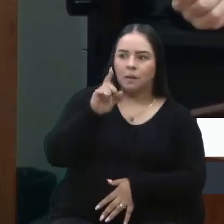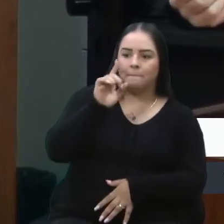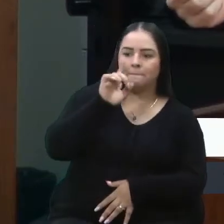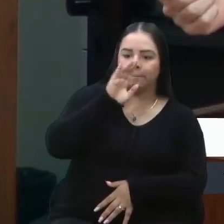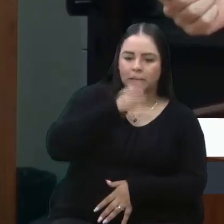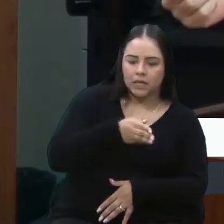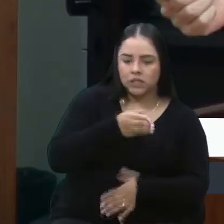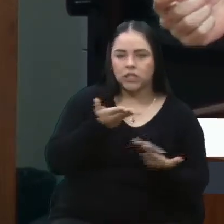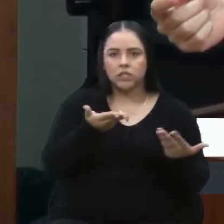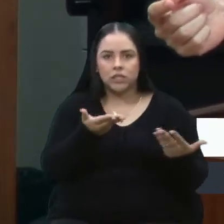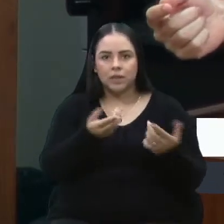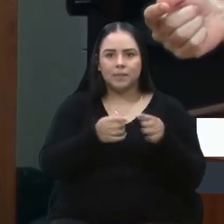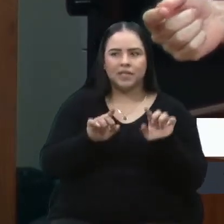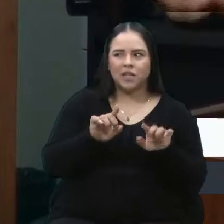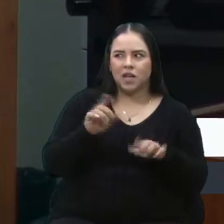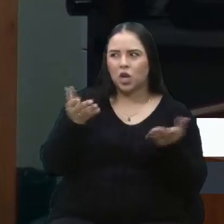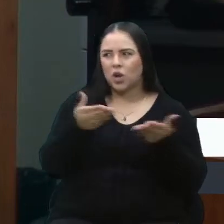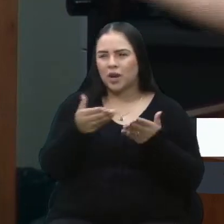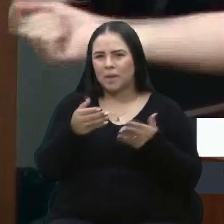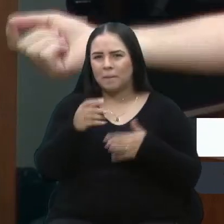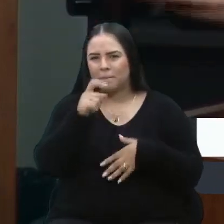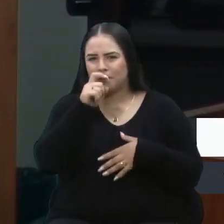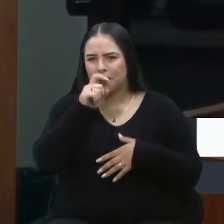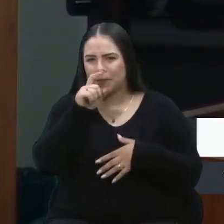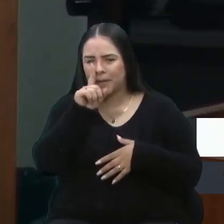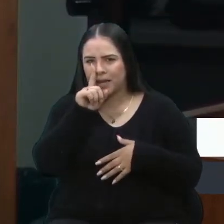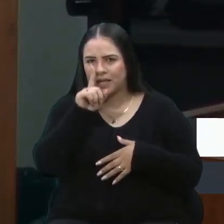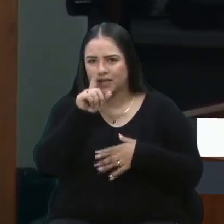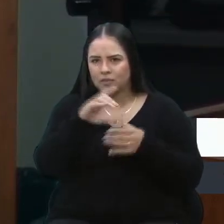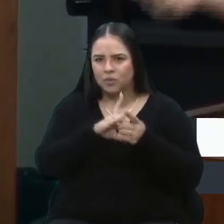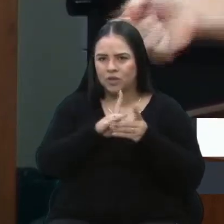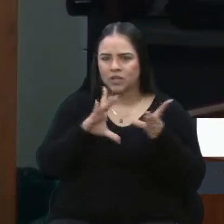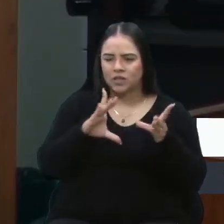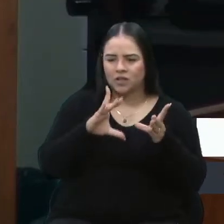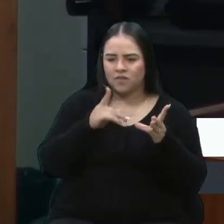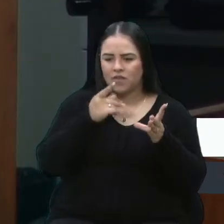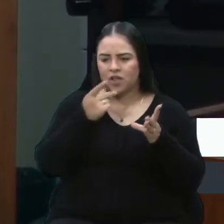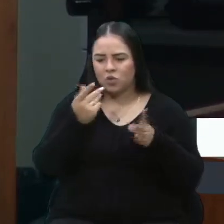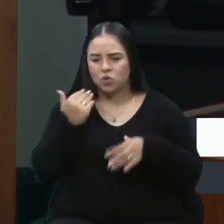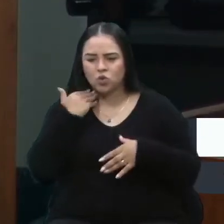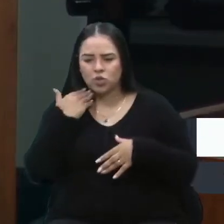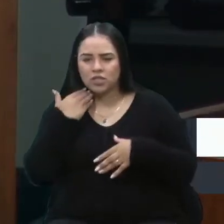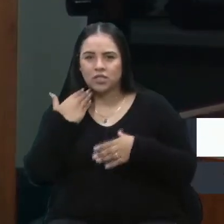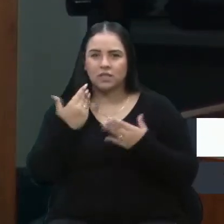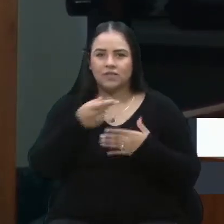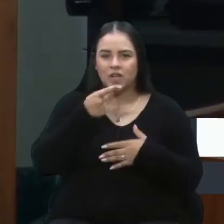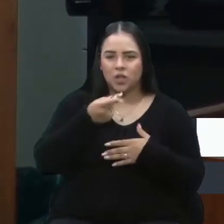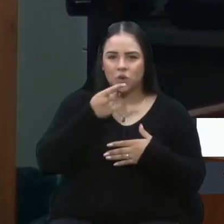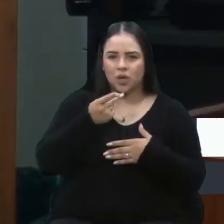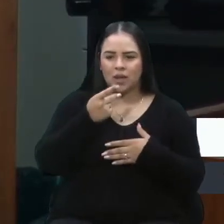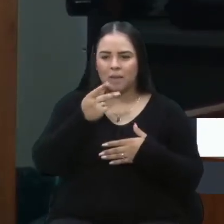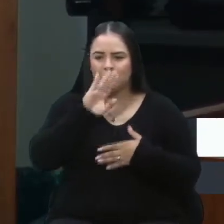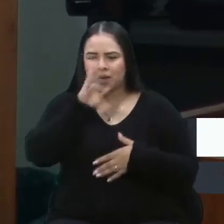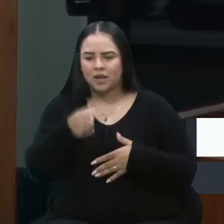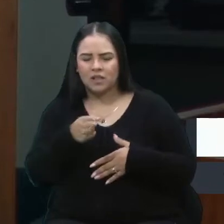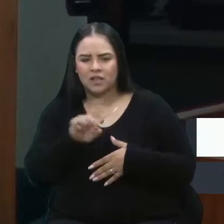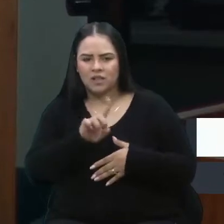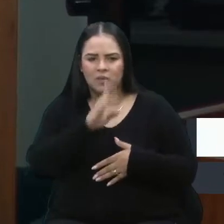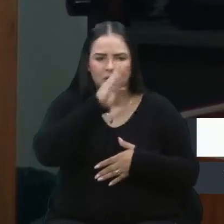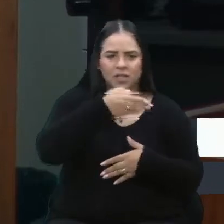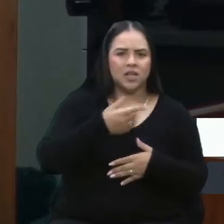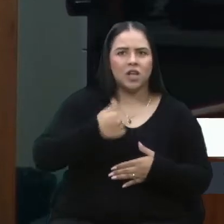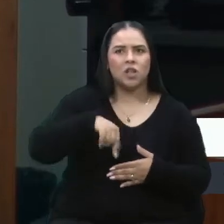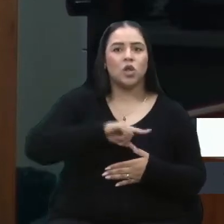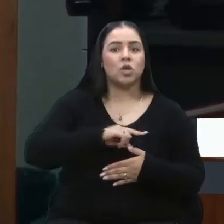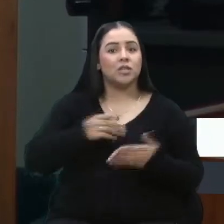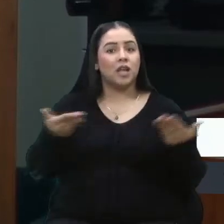aí agora só pais e mães pela democracia Justiça disse que o governador não manda aí agora a gente chegou a prefeitura e agora a gente